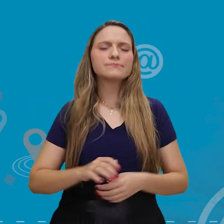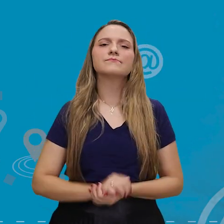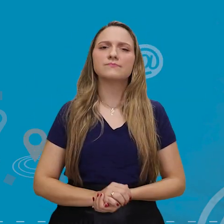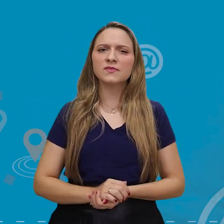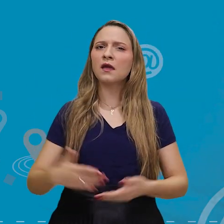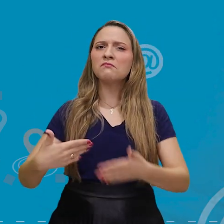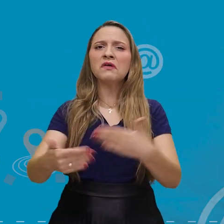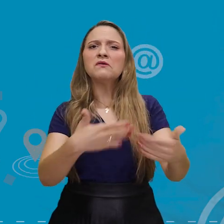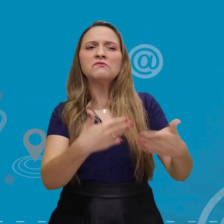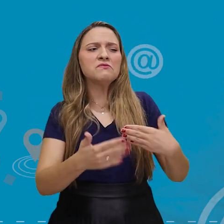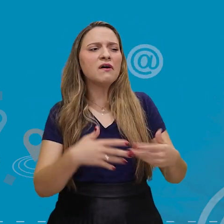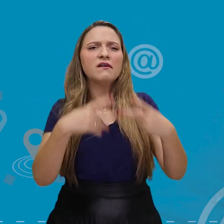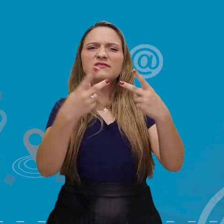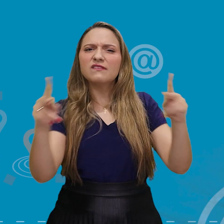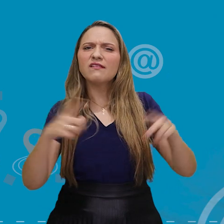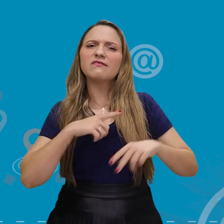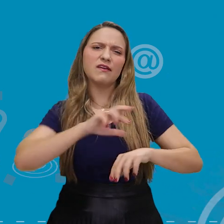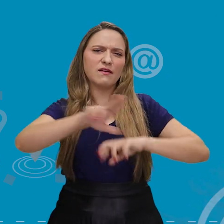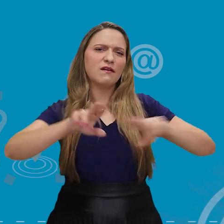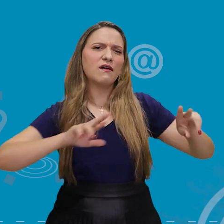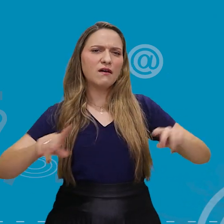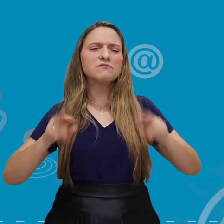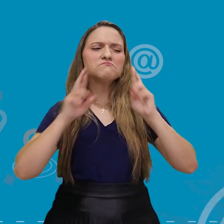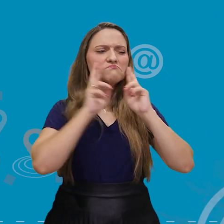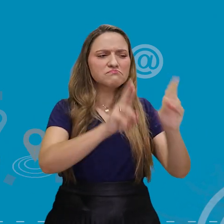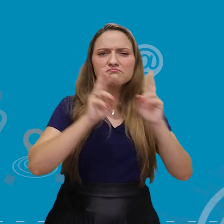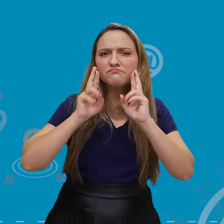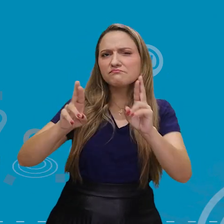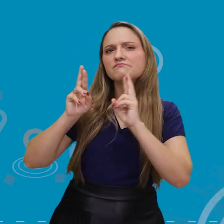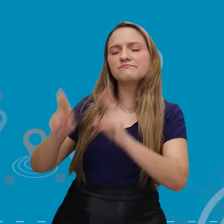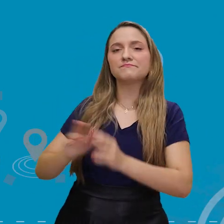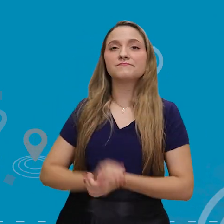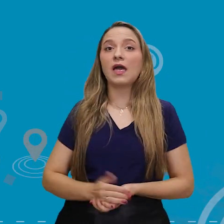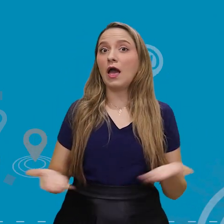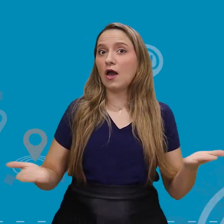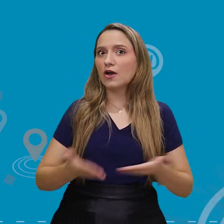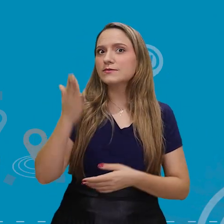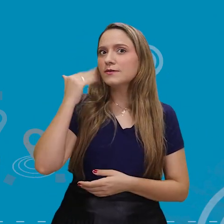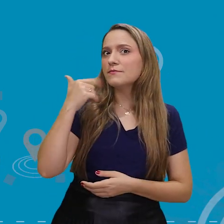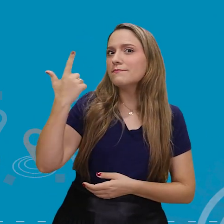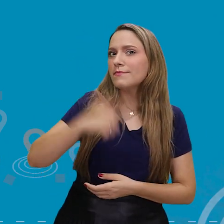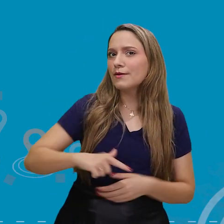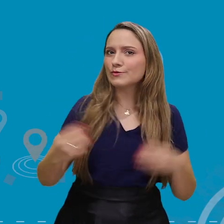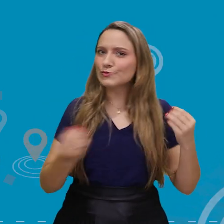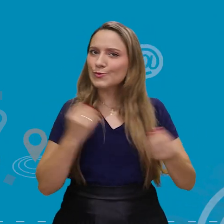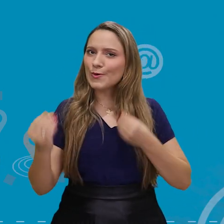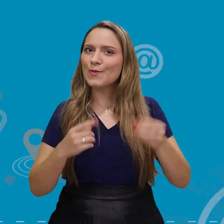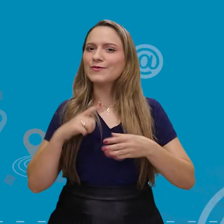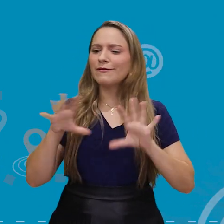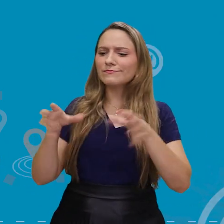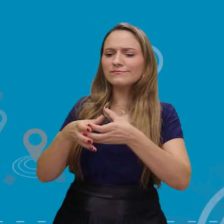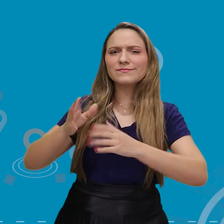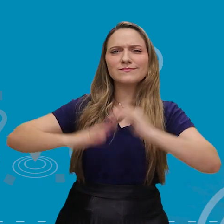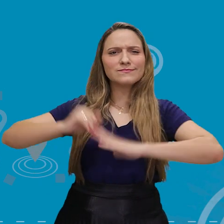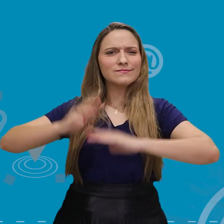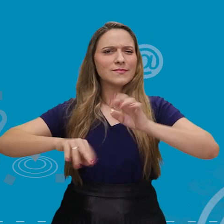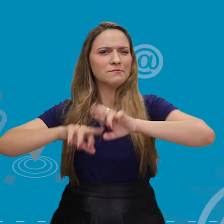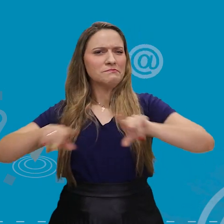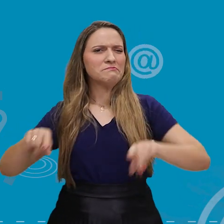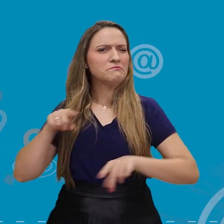potencial, independentemente de suas diferenças. E para conhecer mais sobre a